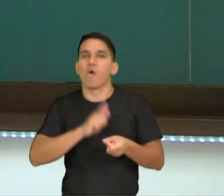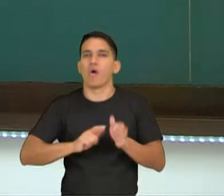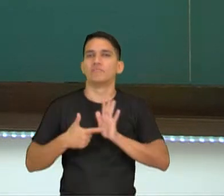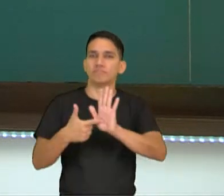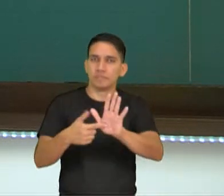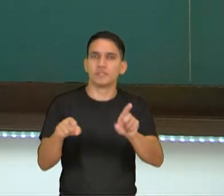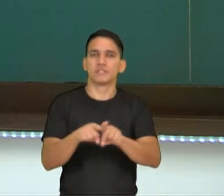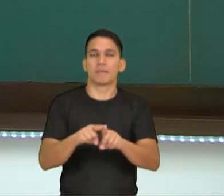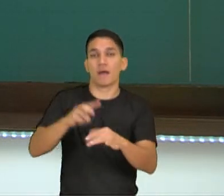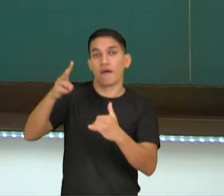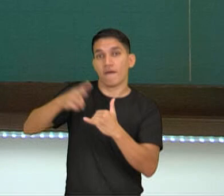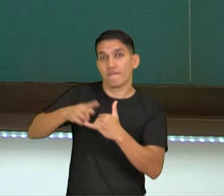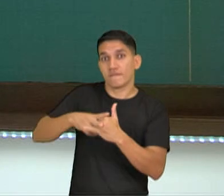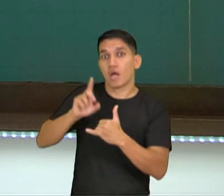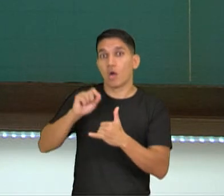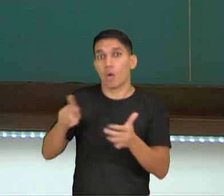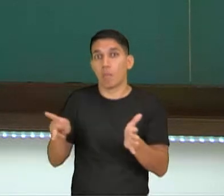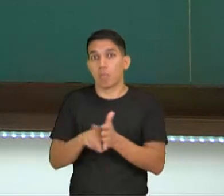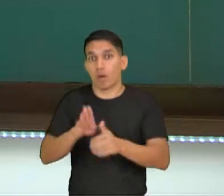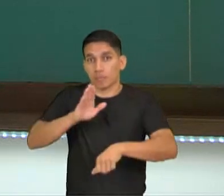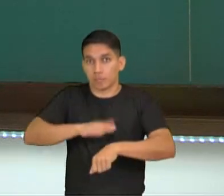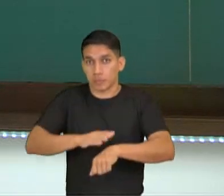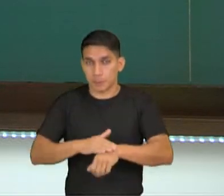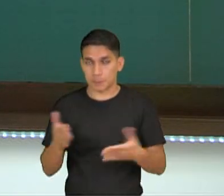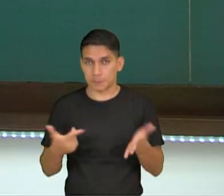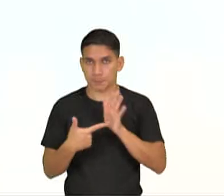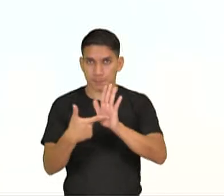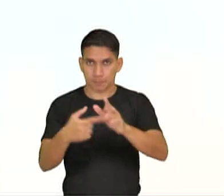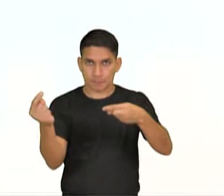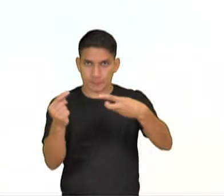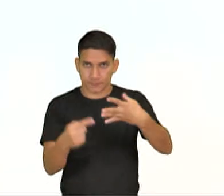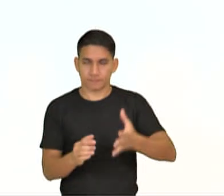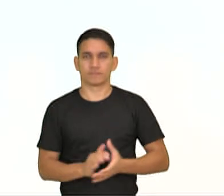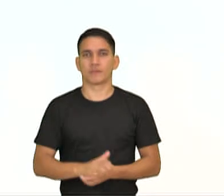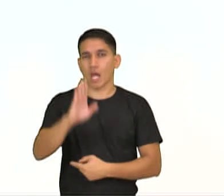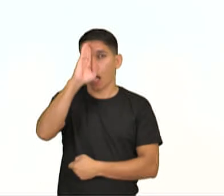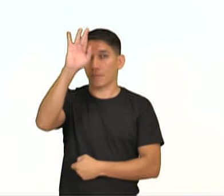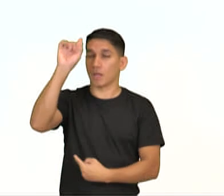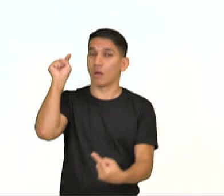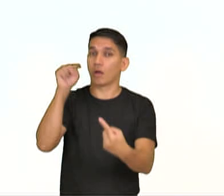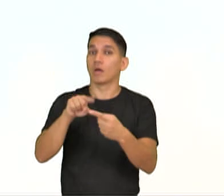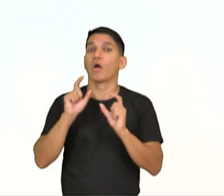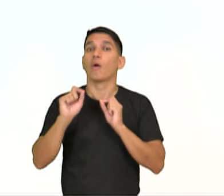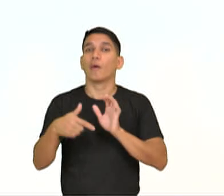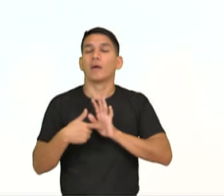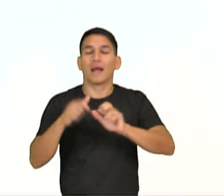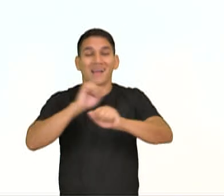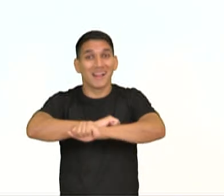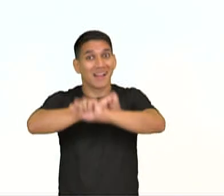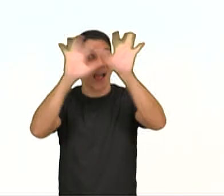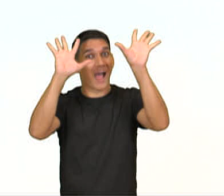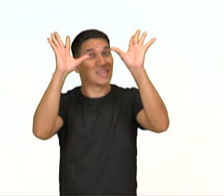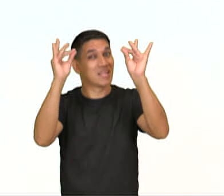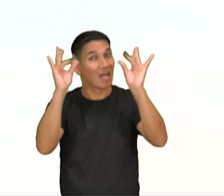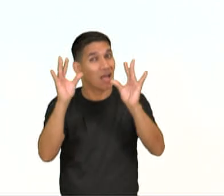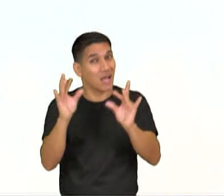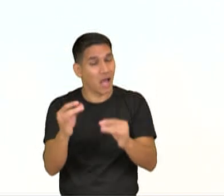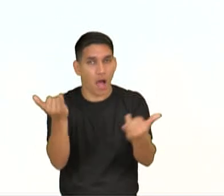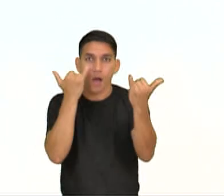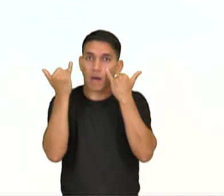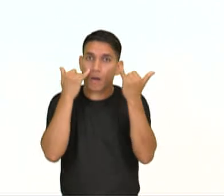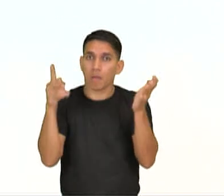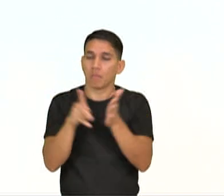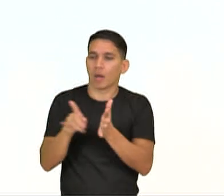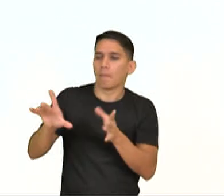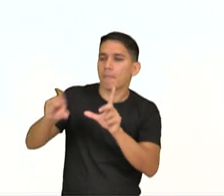de verbos no presente do indicativo. Então, a sua principal intenção é transmitir com o máximo de clareza as informações selecionadas sobre